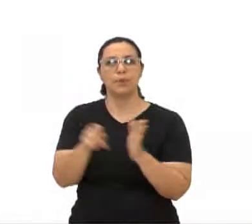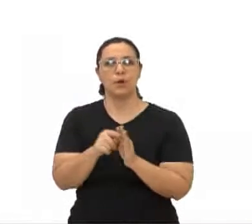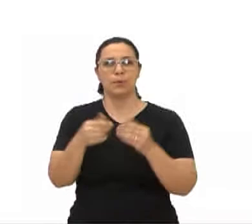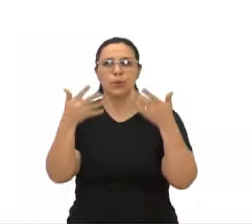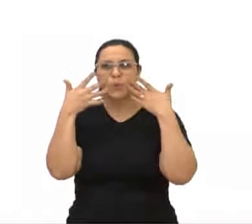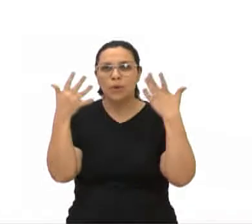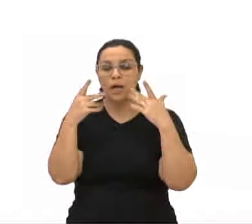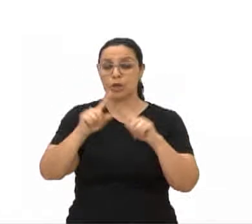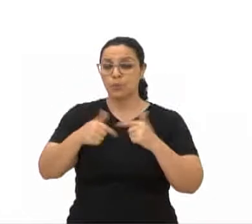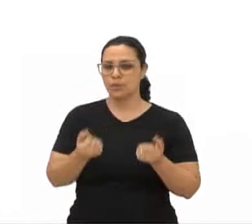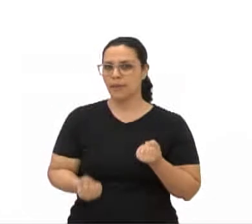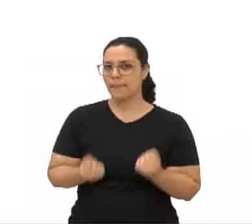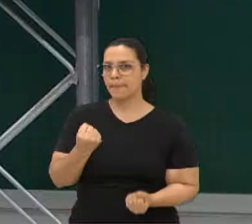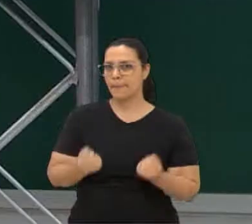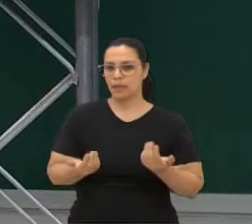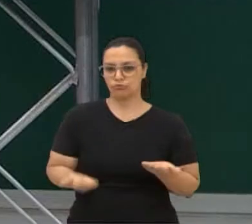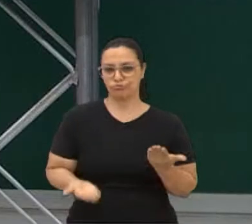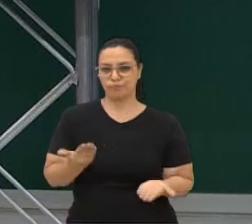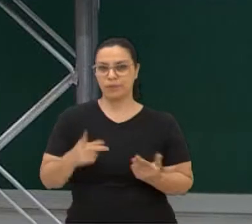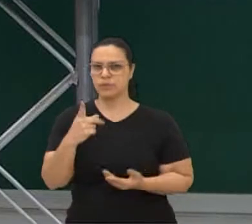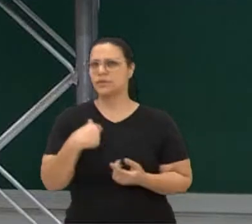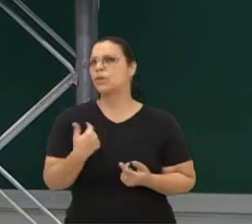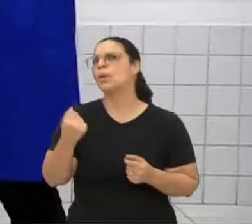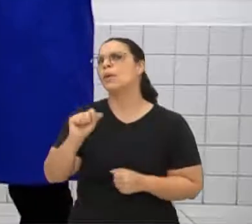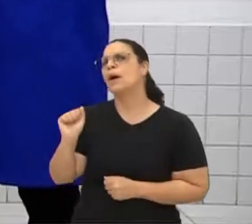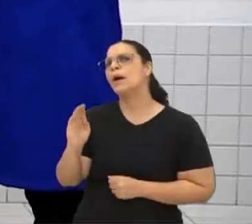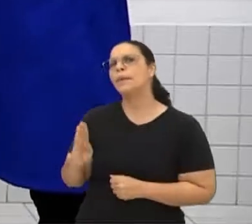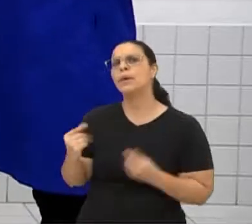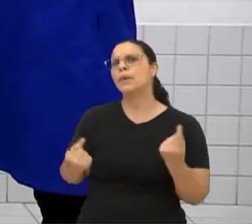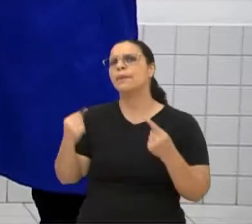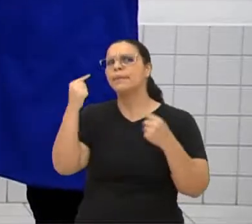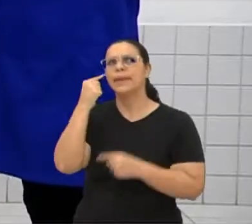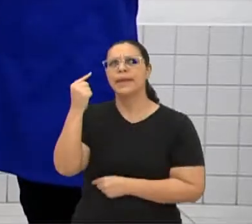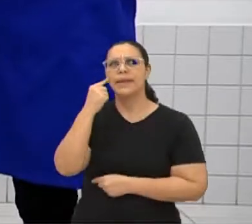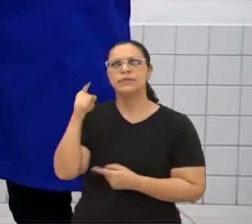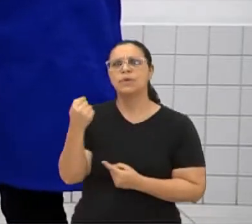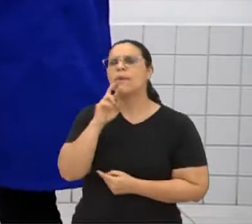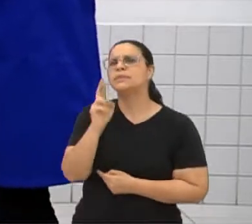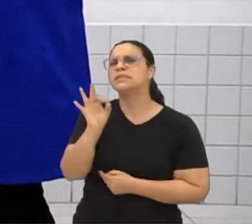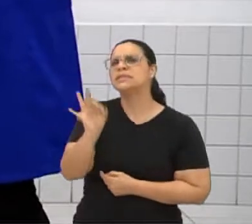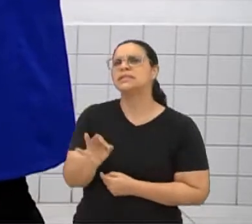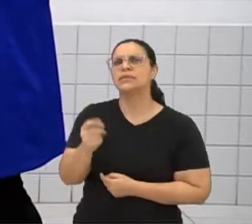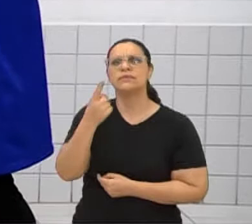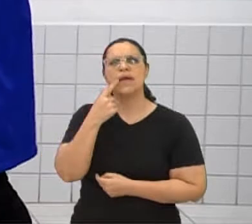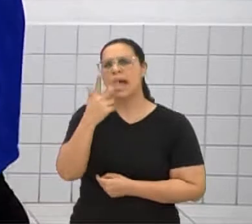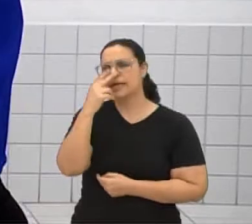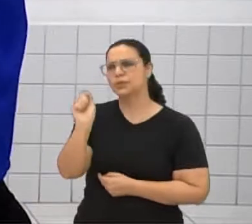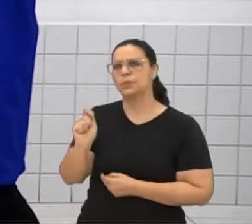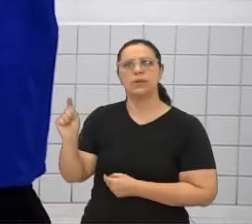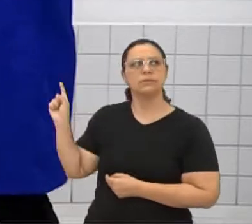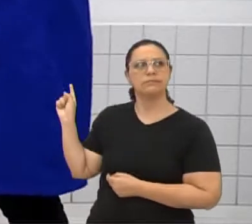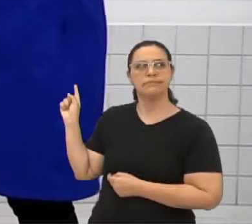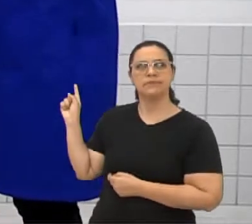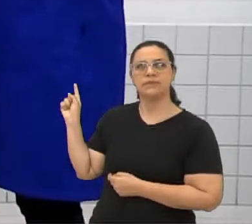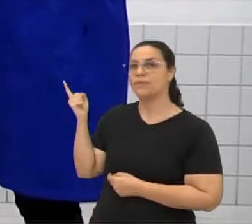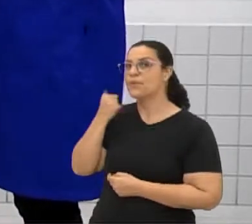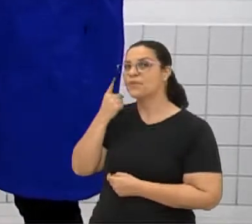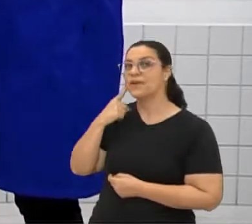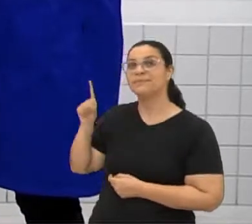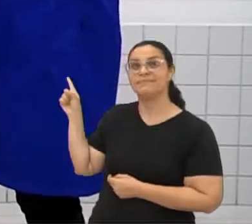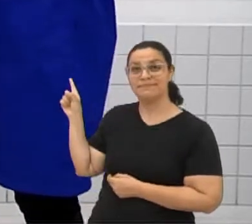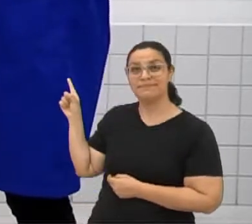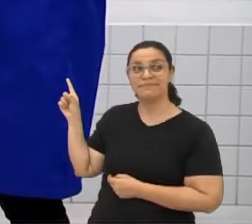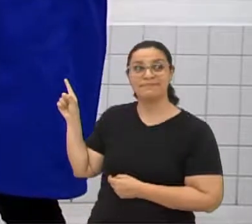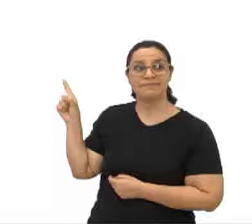garfo quanto ao seu peso ação pessoal vamos lá pensa que qual seria a resposta Gente o que que você poderia dizer pra gente nós vamos